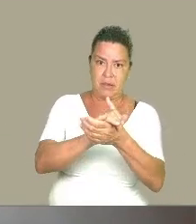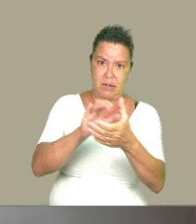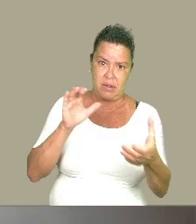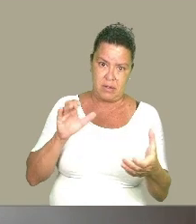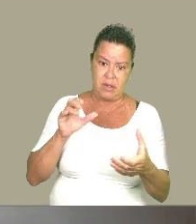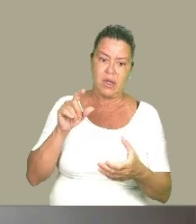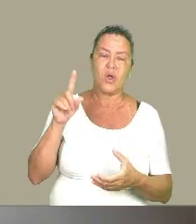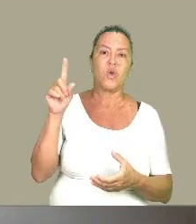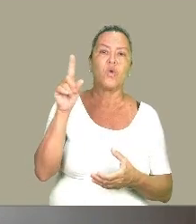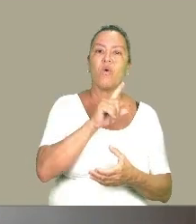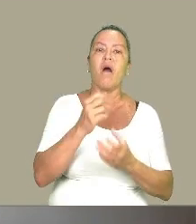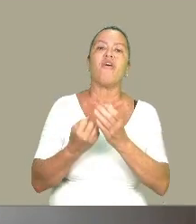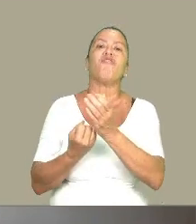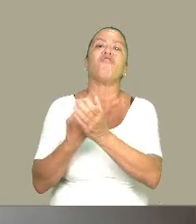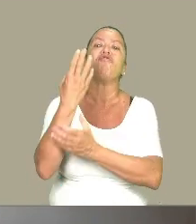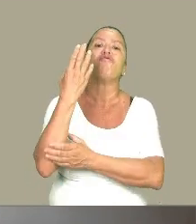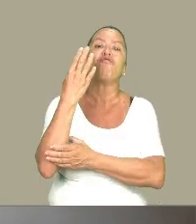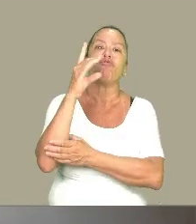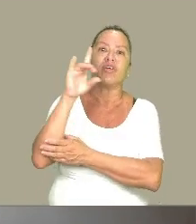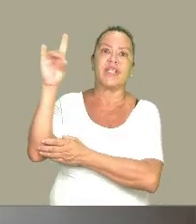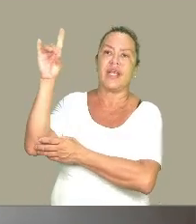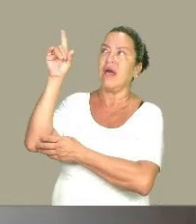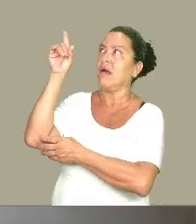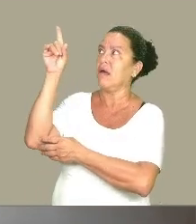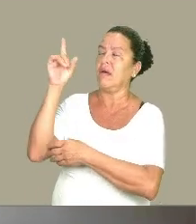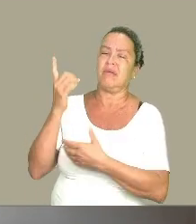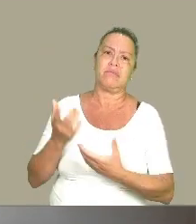não é fruto de uma lei divina, né? Os